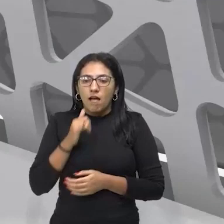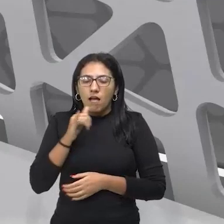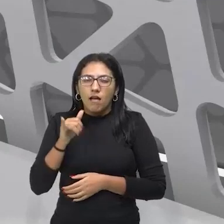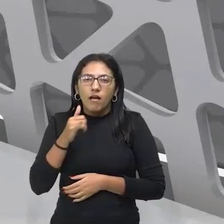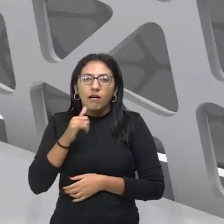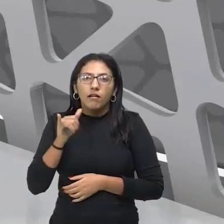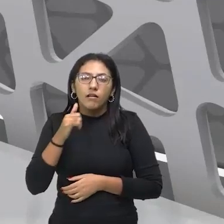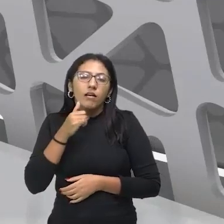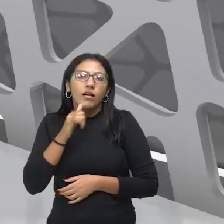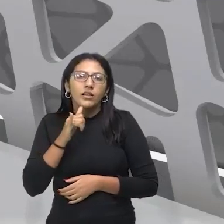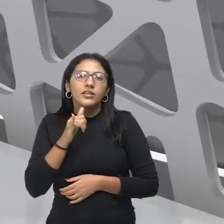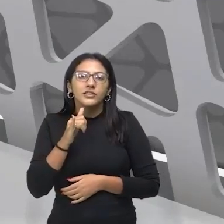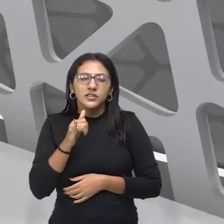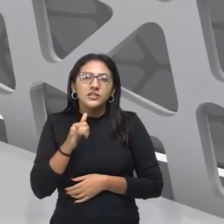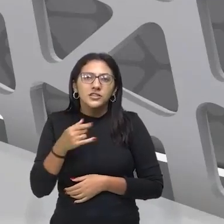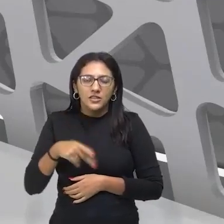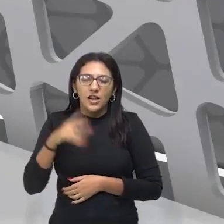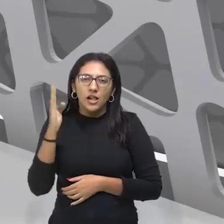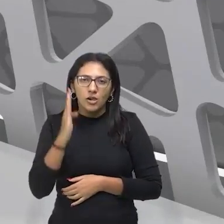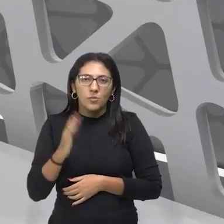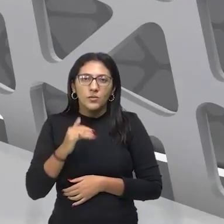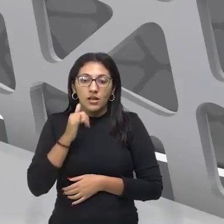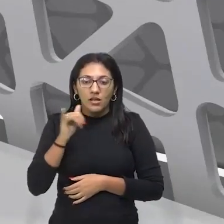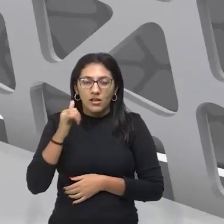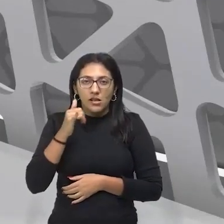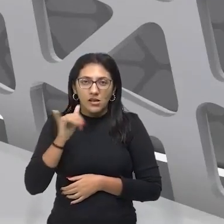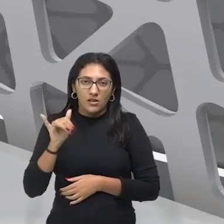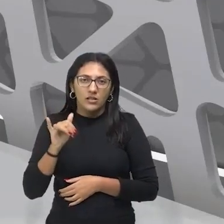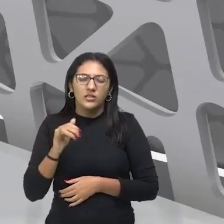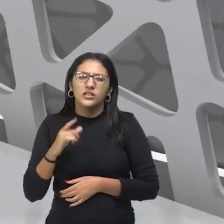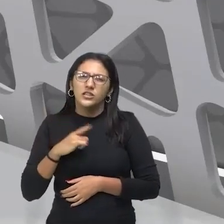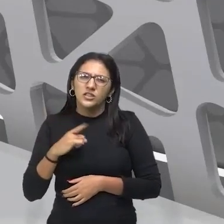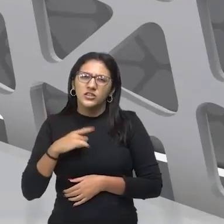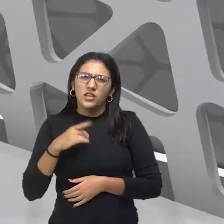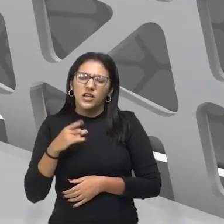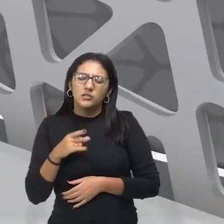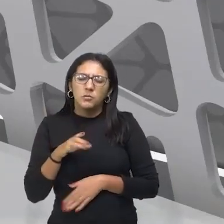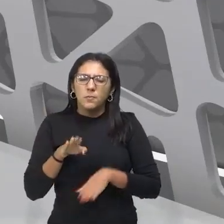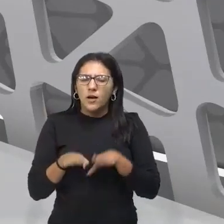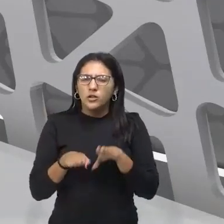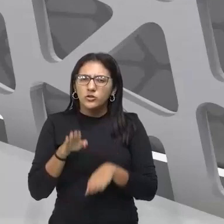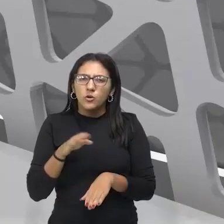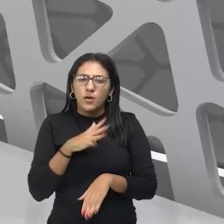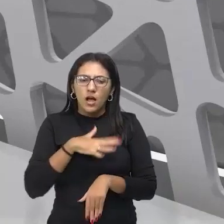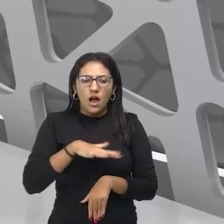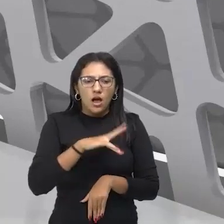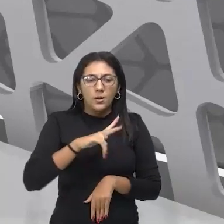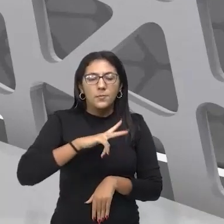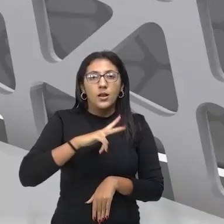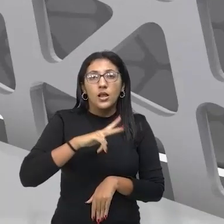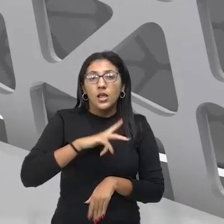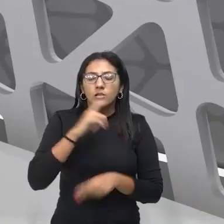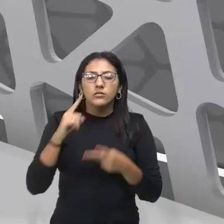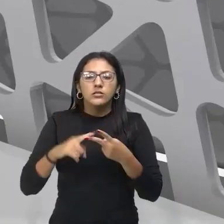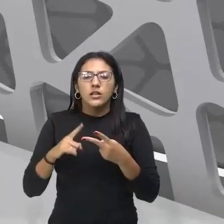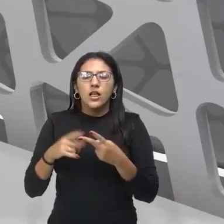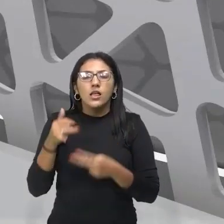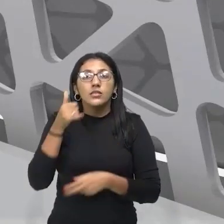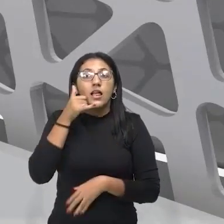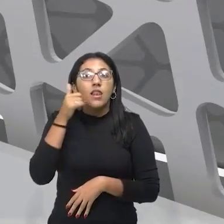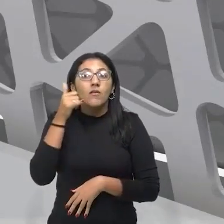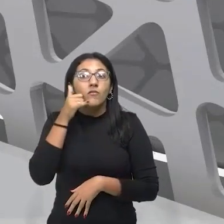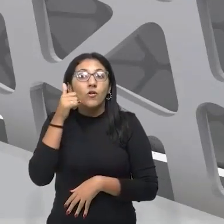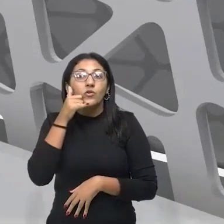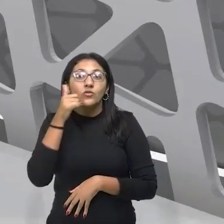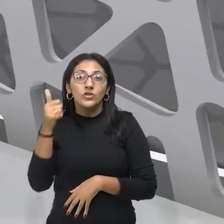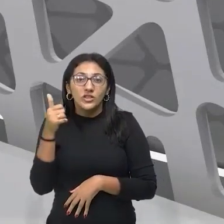exemplo, o setor da energia, o setor energético brasileiro, parte dele já está vendido ao capital privado.